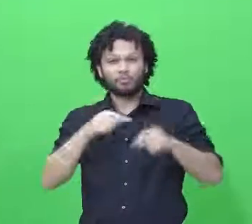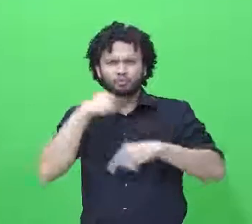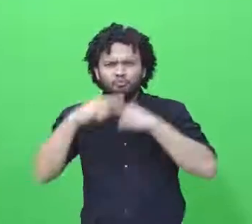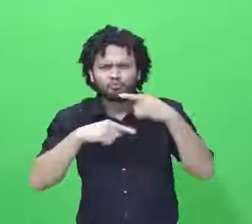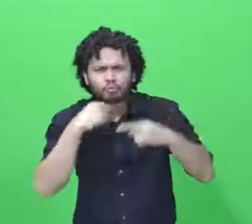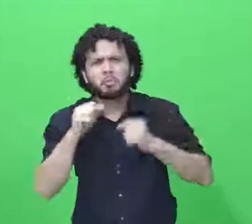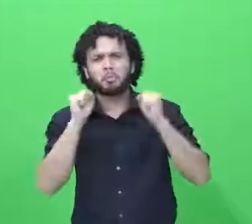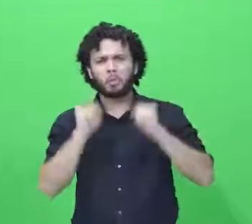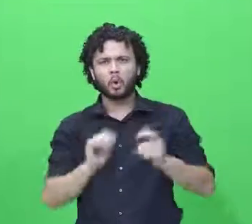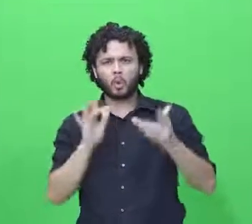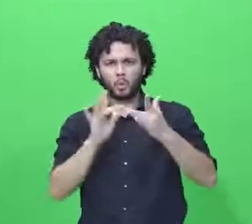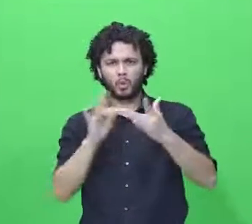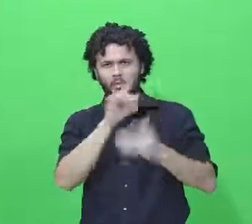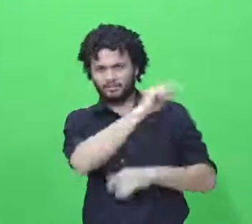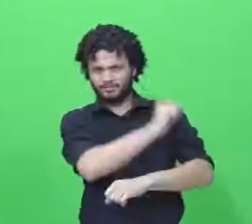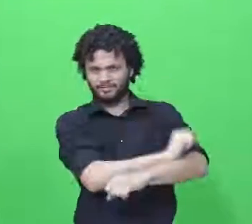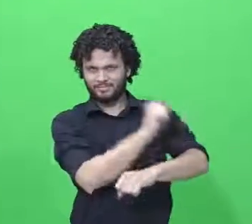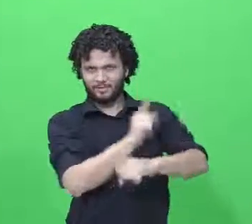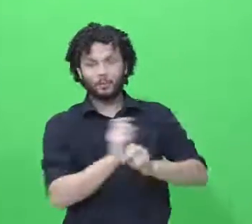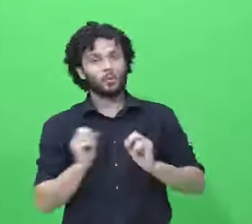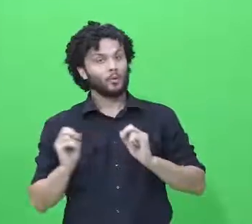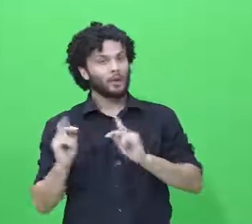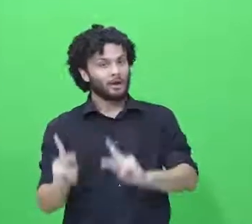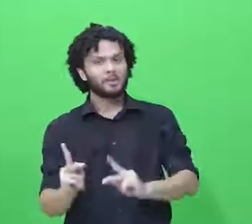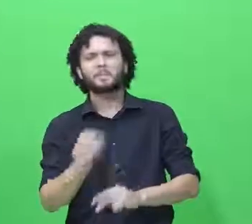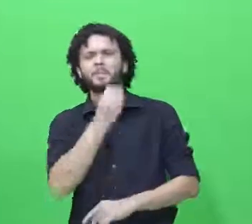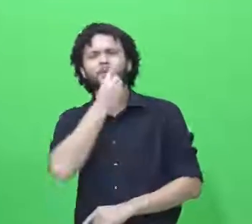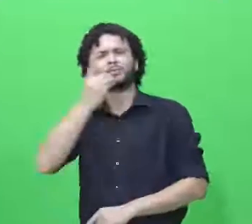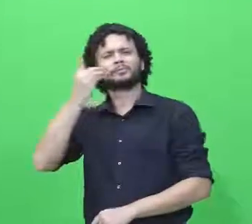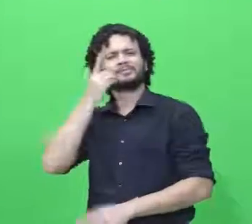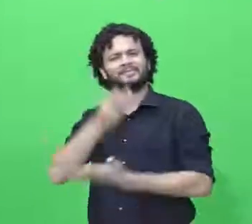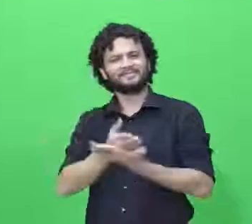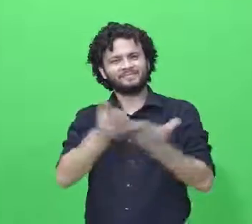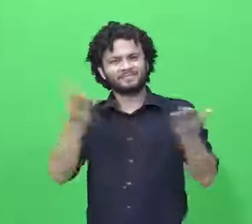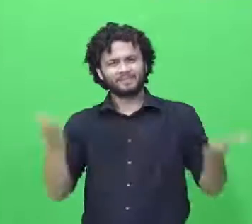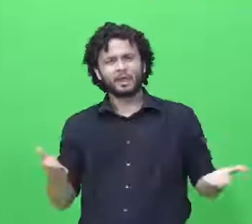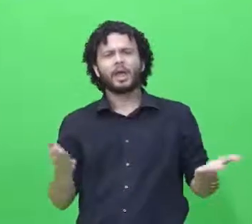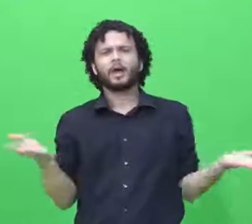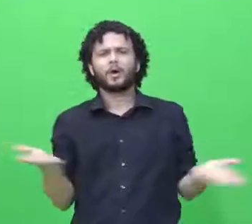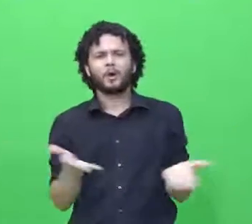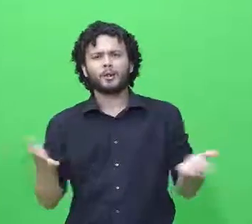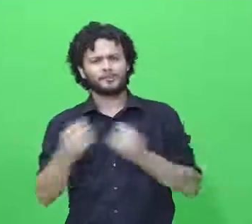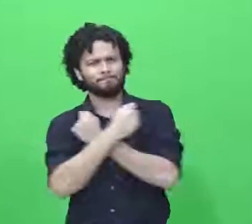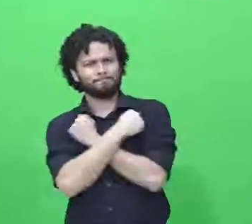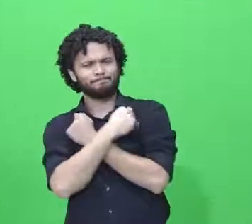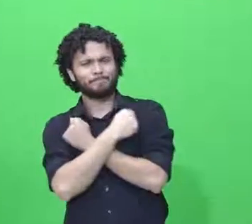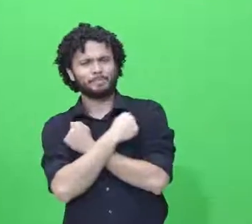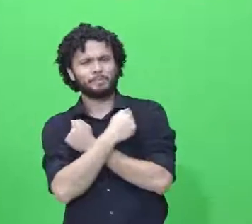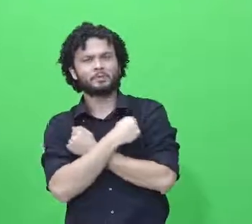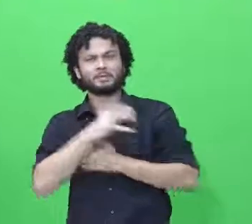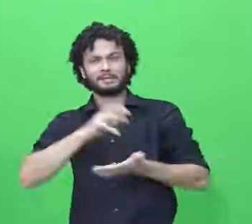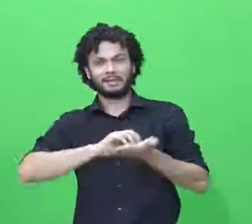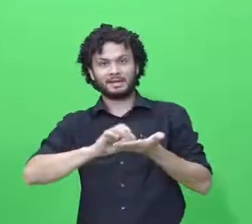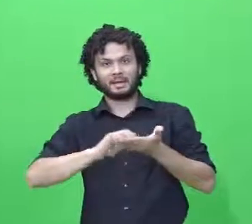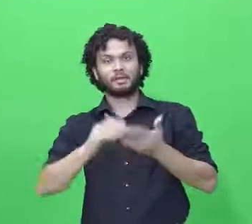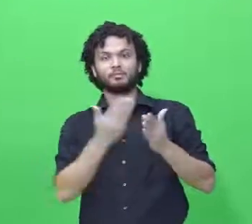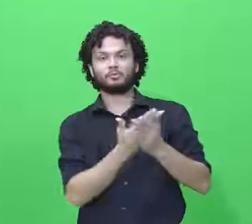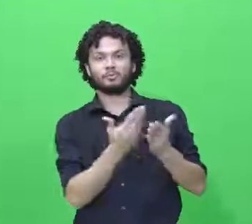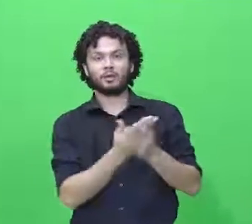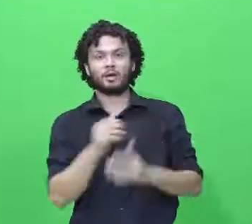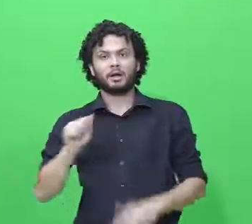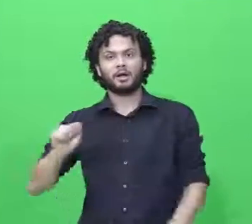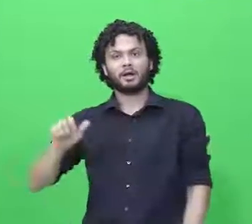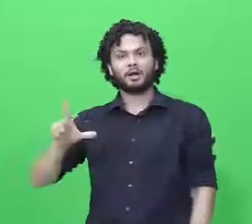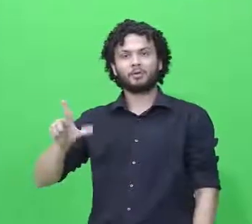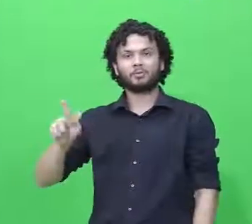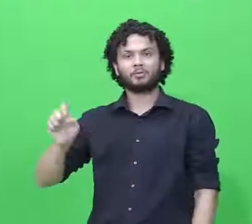em contato conosco na gerência, ok? Então, bom dia para vocês. Nós trazemos aqui o abraço do nosso secretário, professor Algemiro